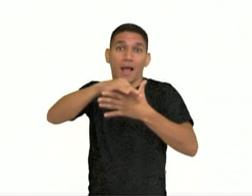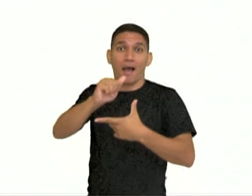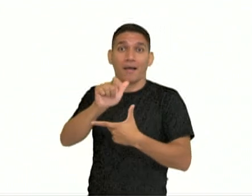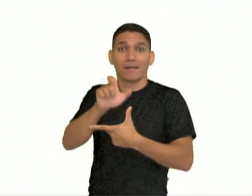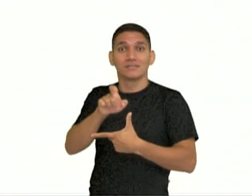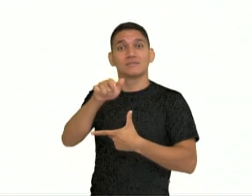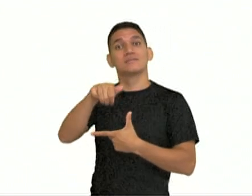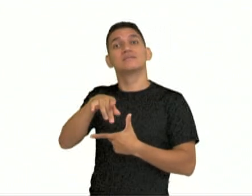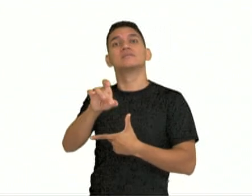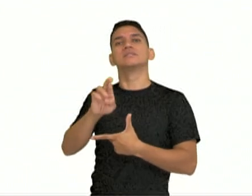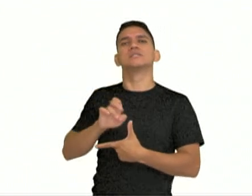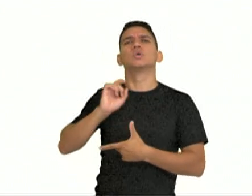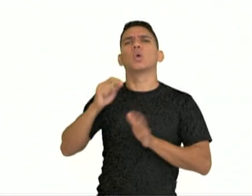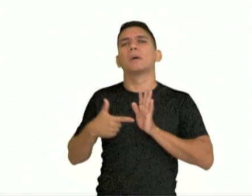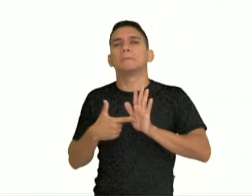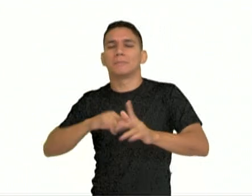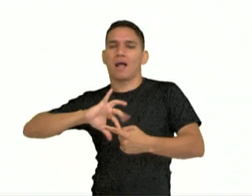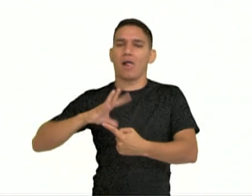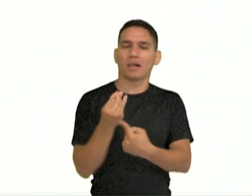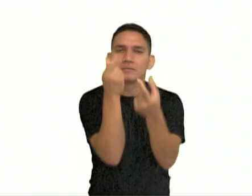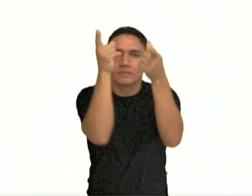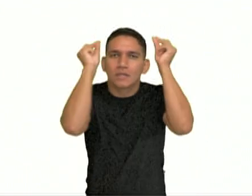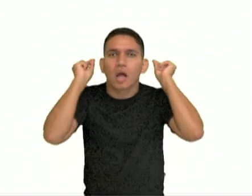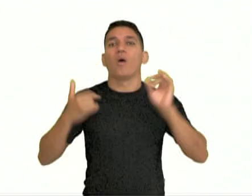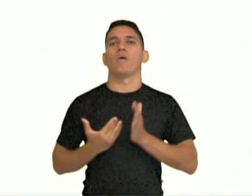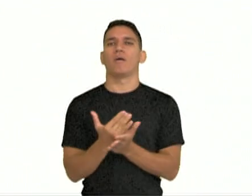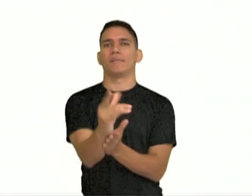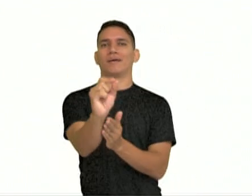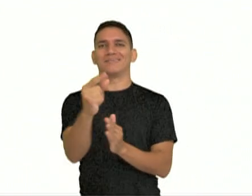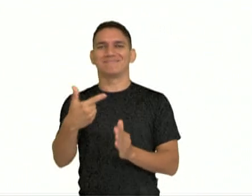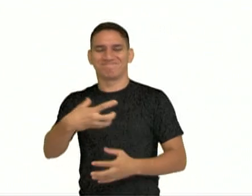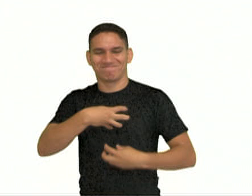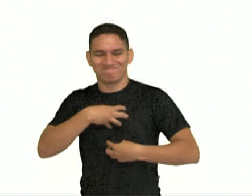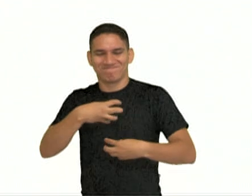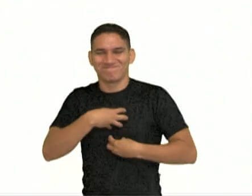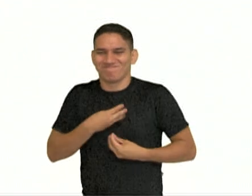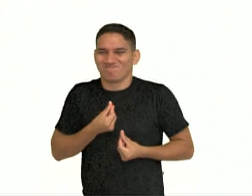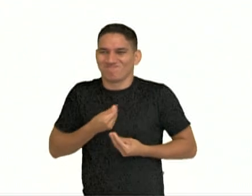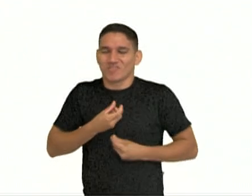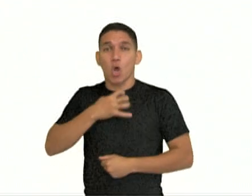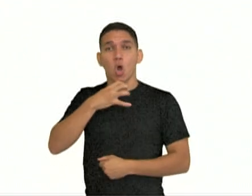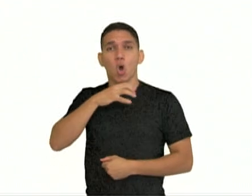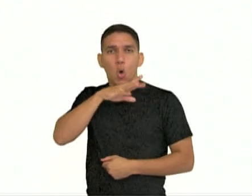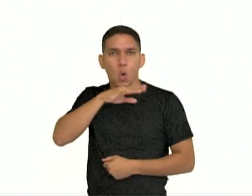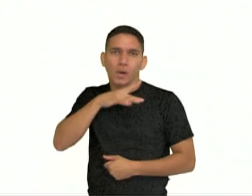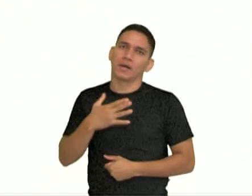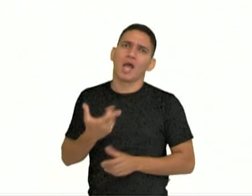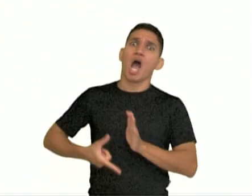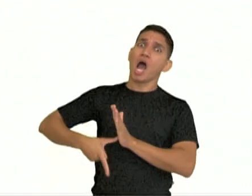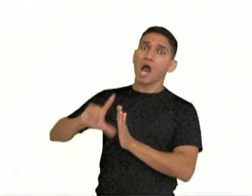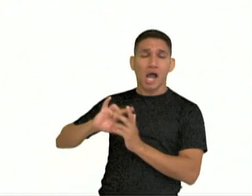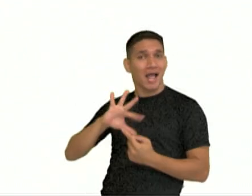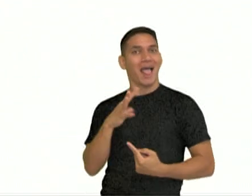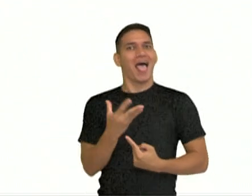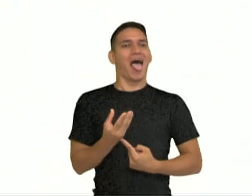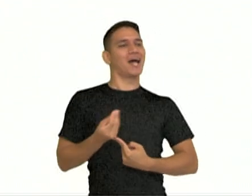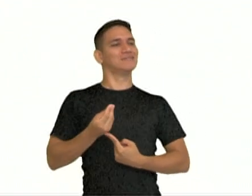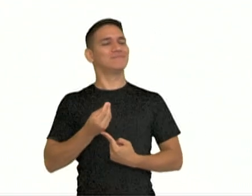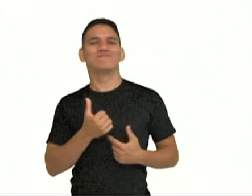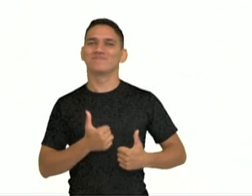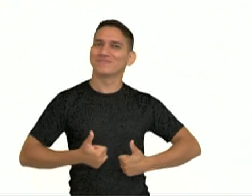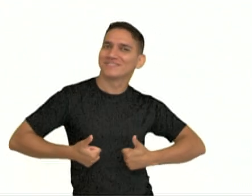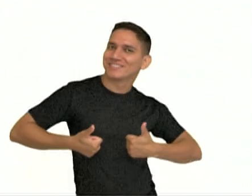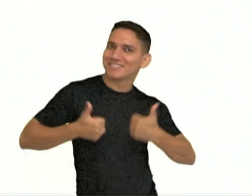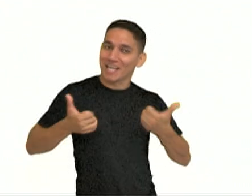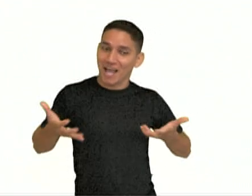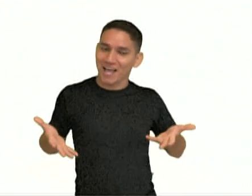a arte helênica, ela começa a exprimir também sentimentos negativos. Antes, era uma arte um pouco mais otimista. Então, ela